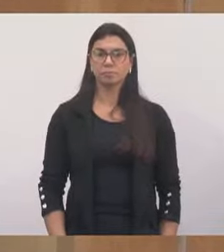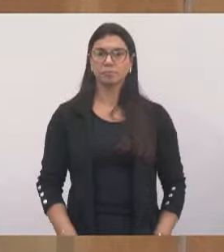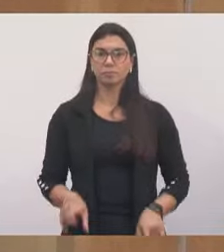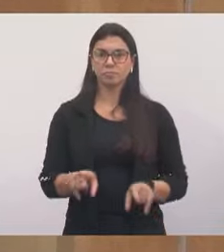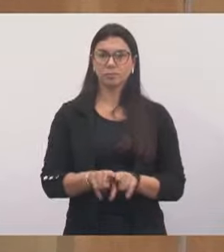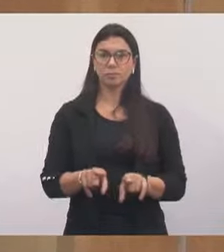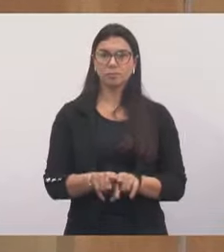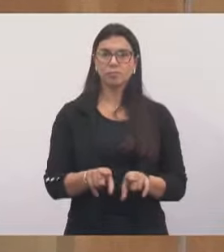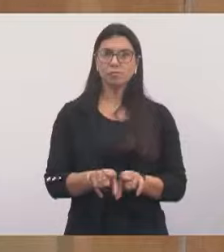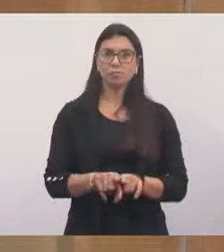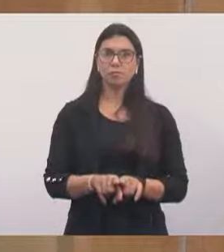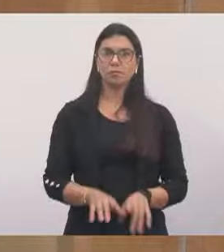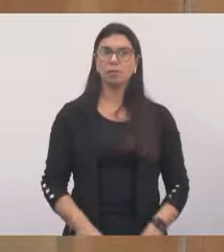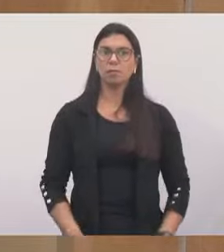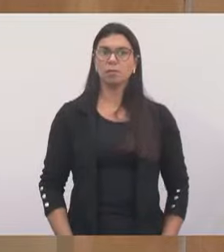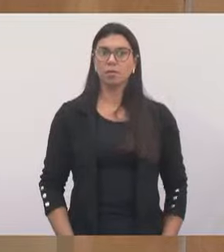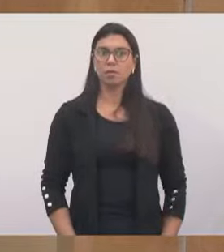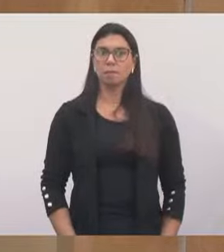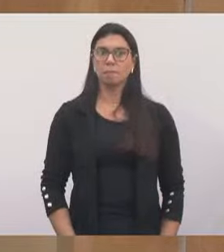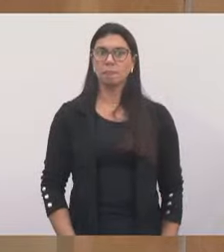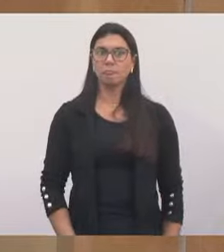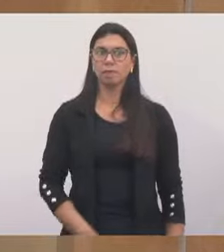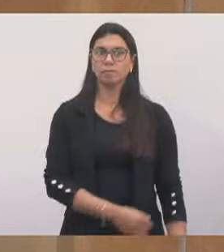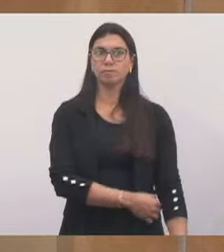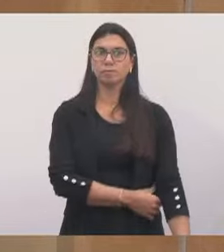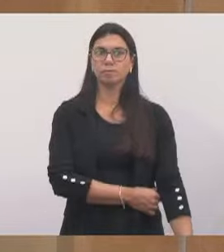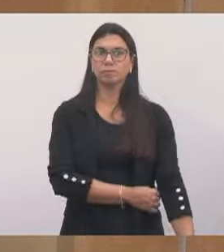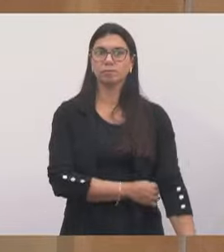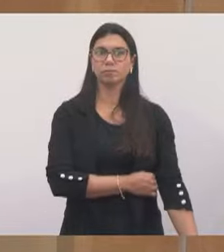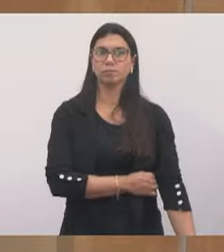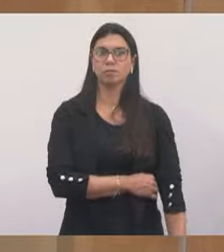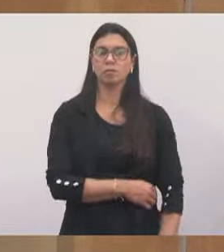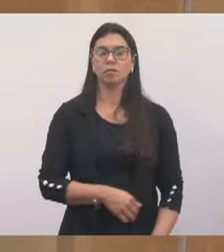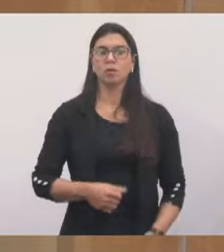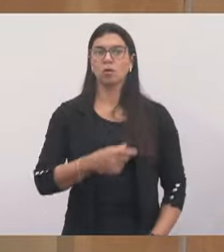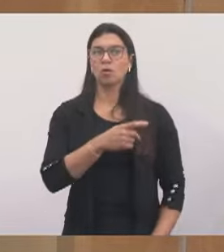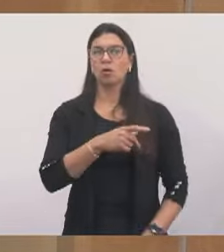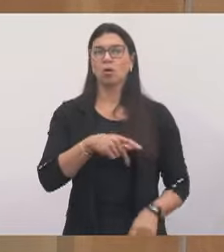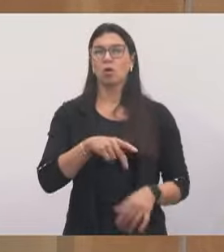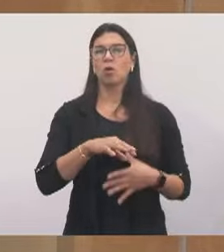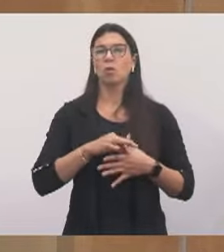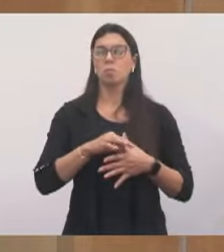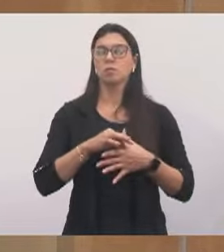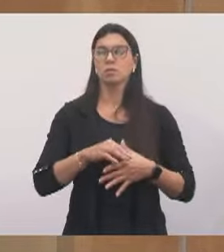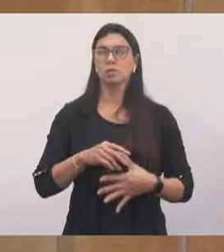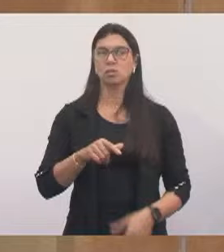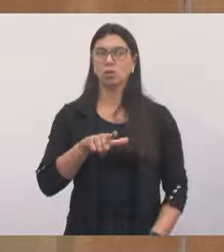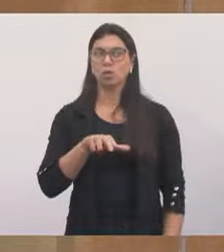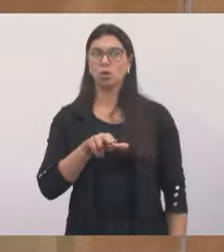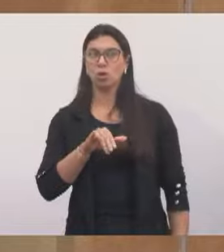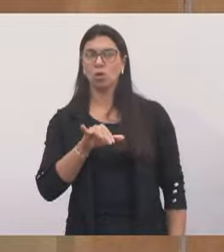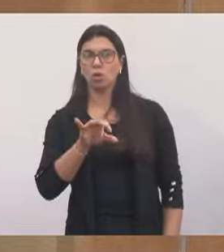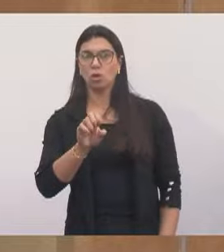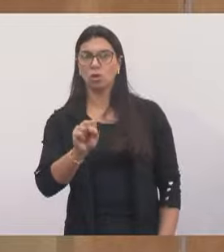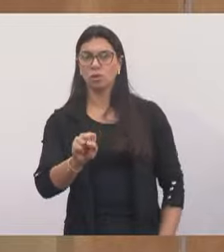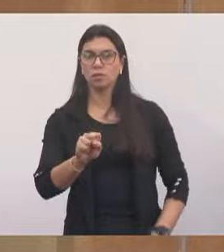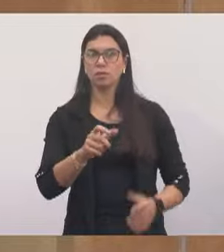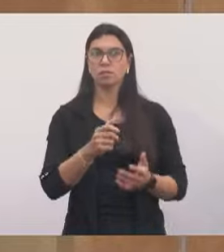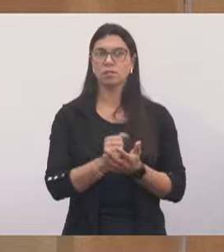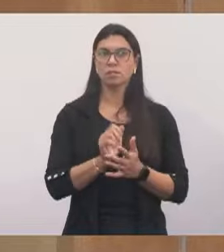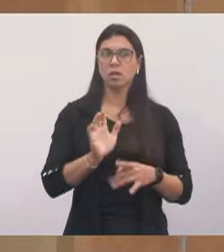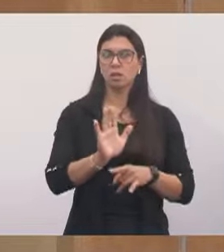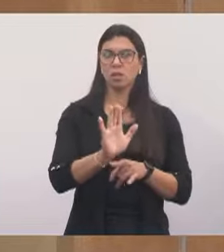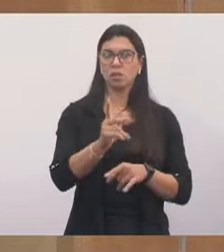também a Proeficiência, não é, liderada pelo presidente Luiz, não é, que tem o foco aí no atendimento à nossa